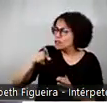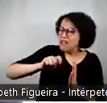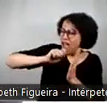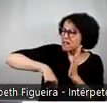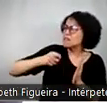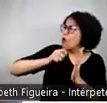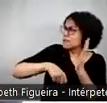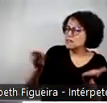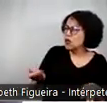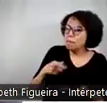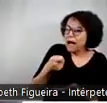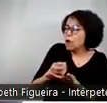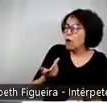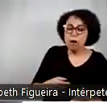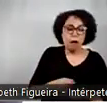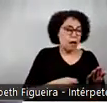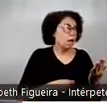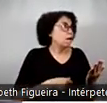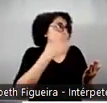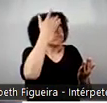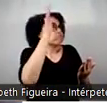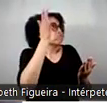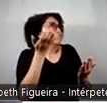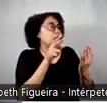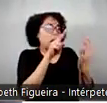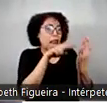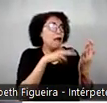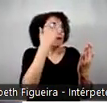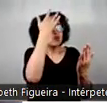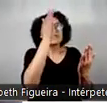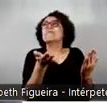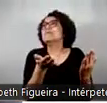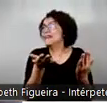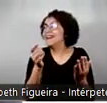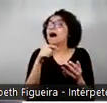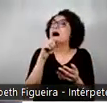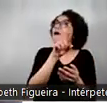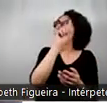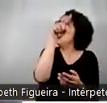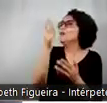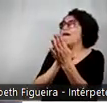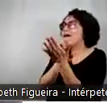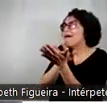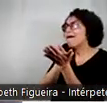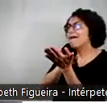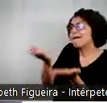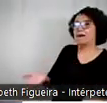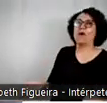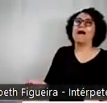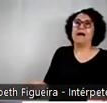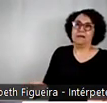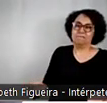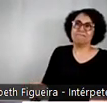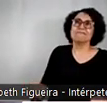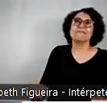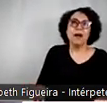nome. Então, a gente teve, né, essa prisão arbitrária, e a Fally Latou, né, recentemente foi solta, né, depois